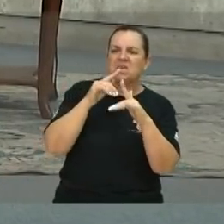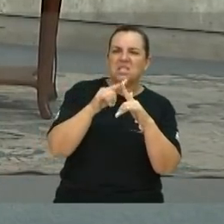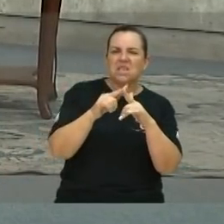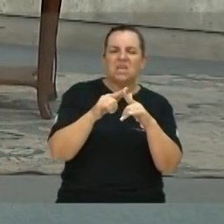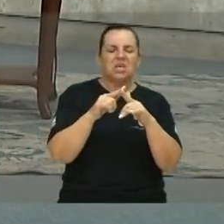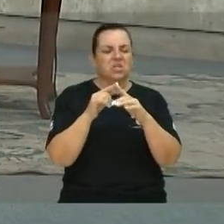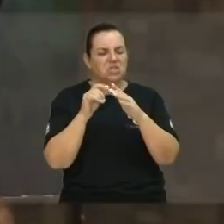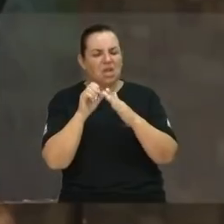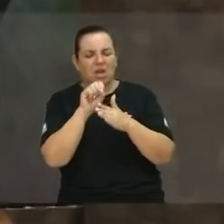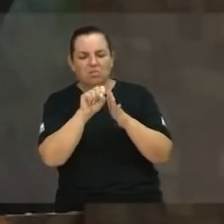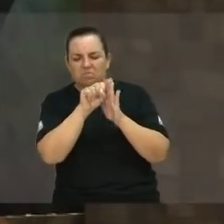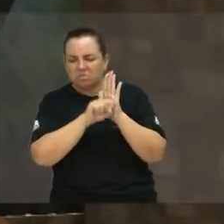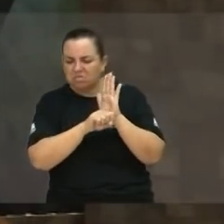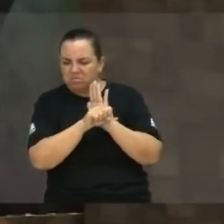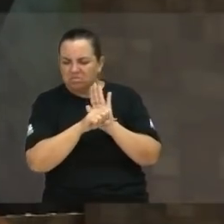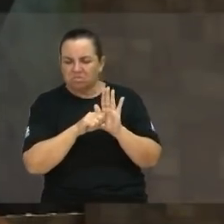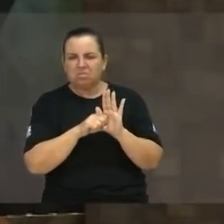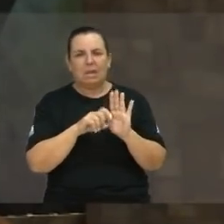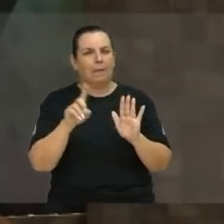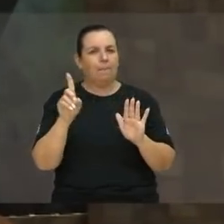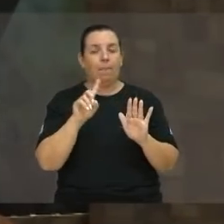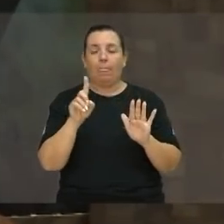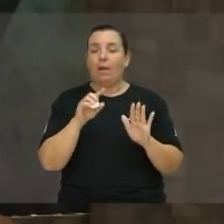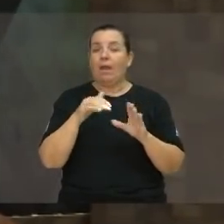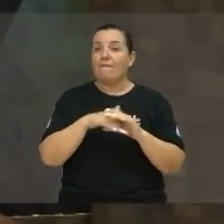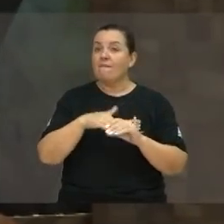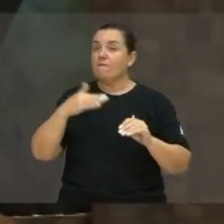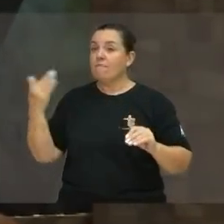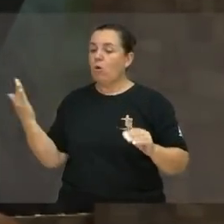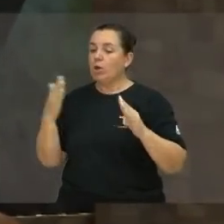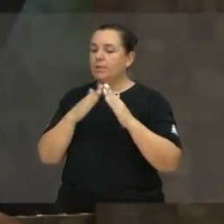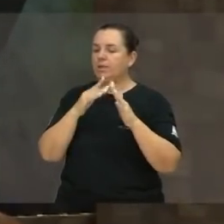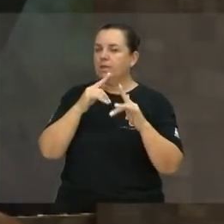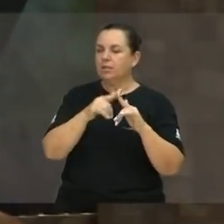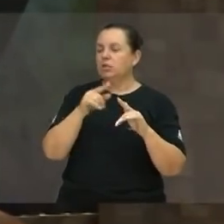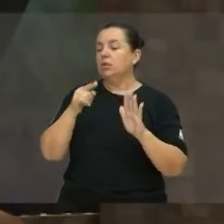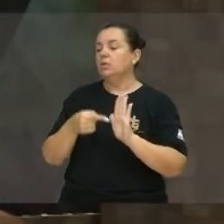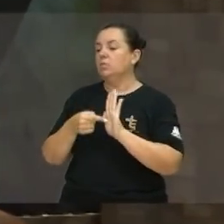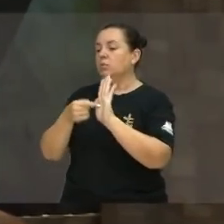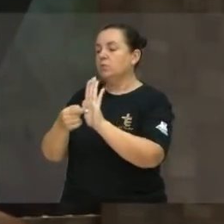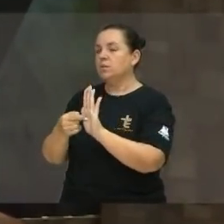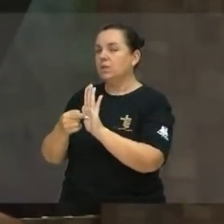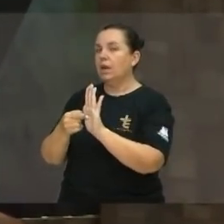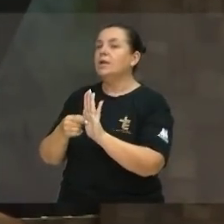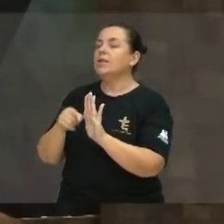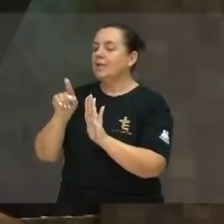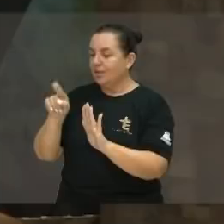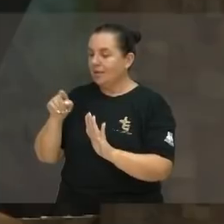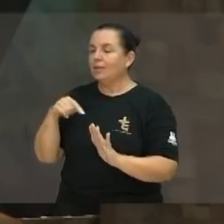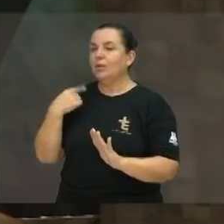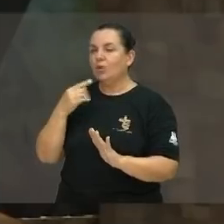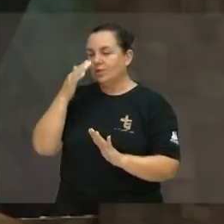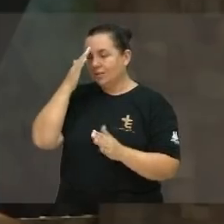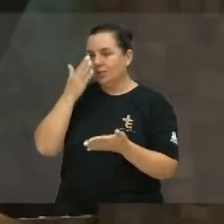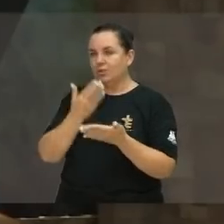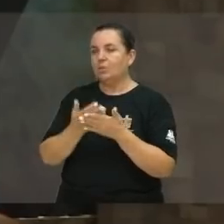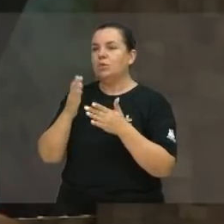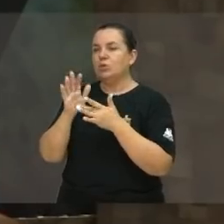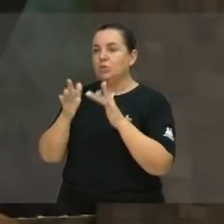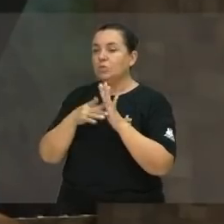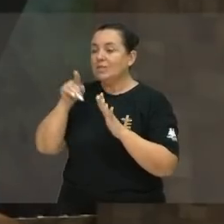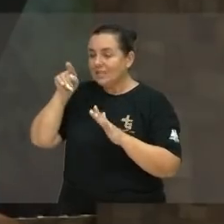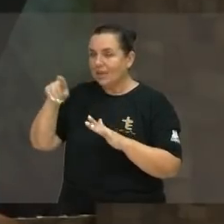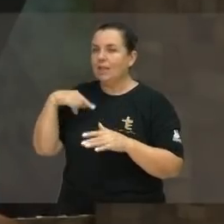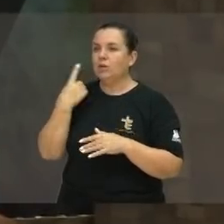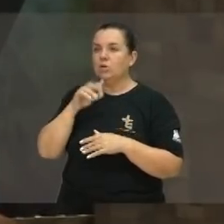fora de lá especialmente que vamos mostrar em que medida jesus é mesmo o nosso mestre